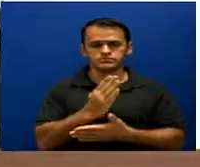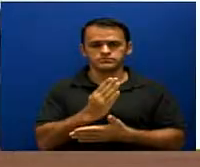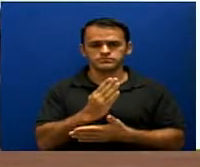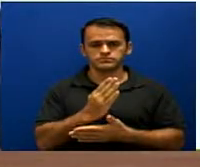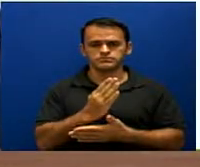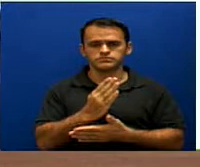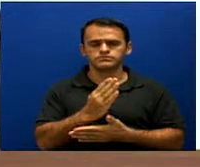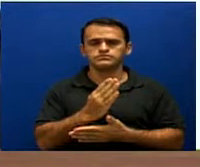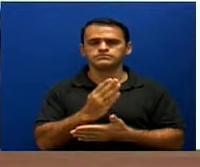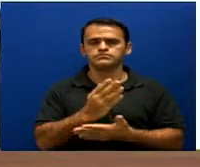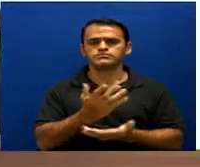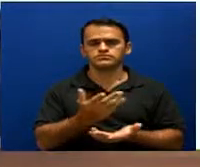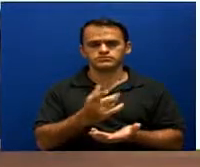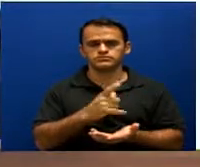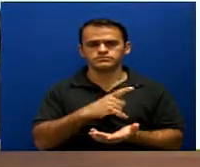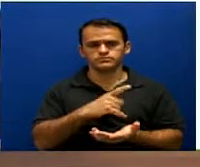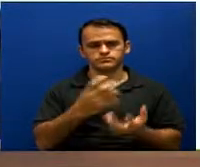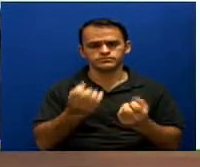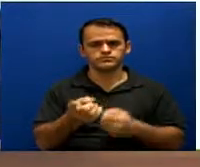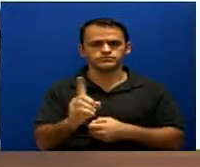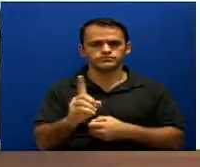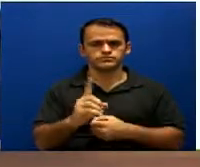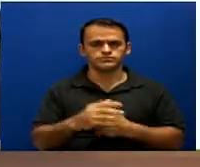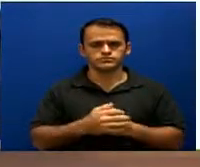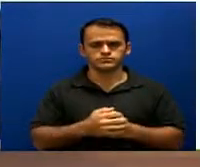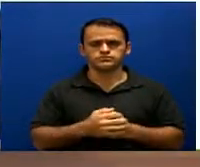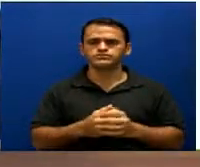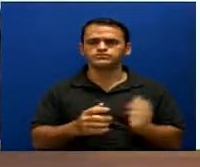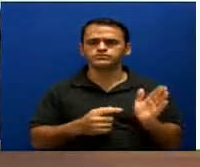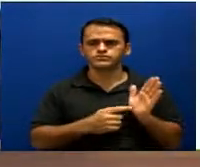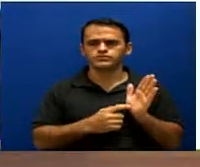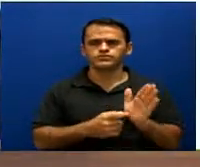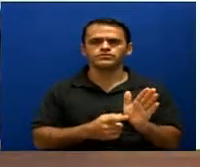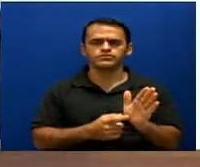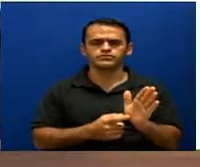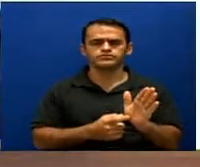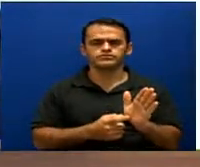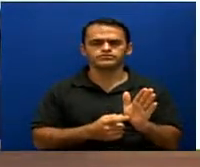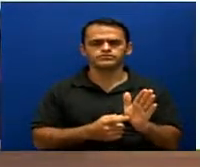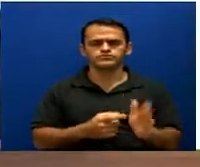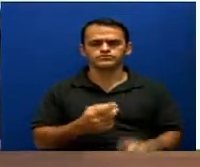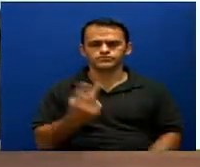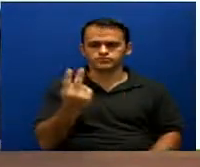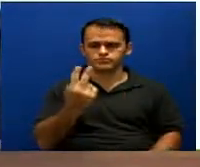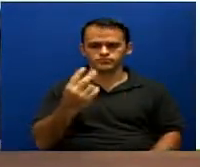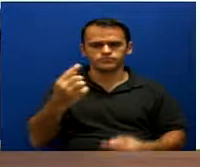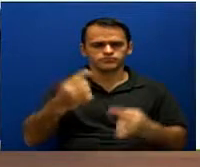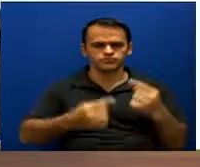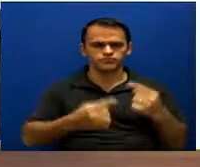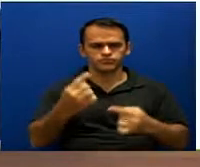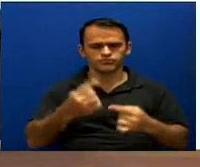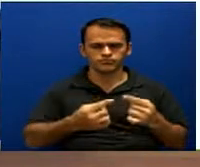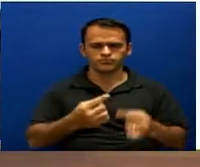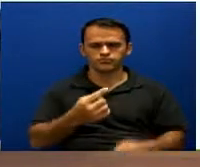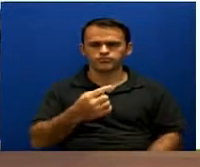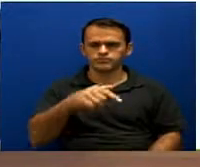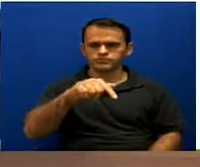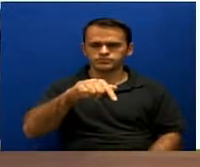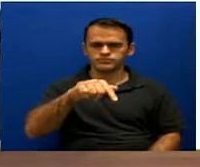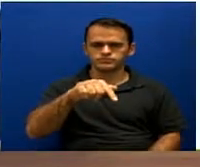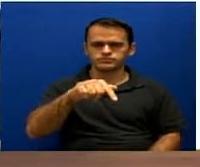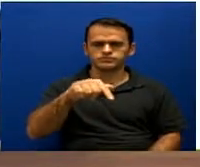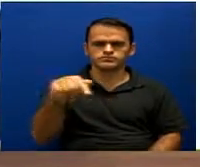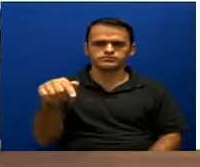outras rejeitadas. Né? E apresentei, na segunda discussão, da emenda